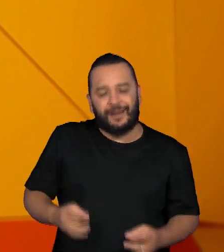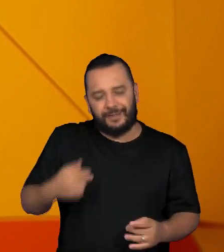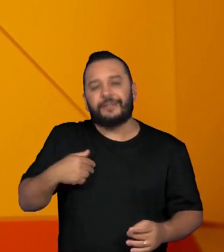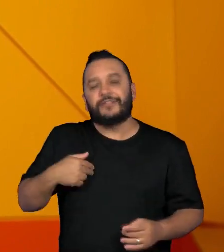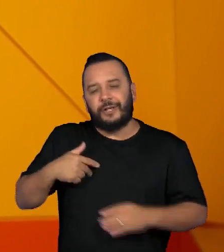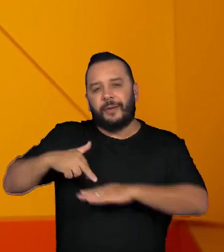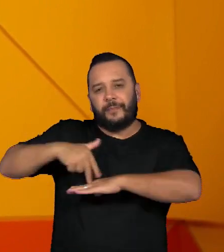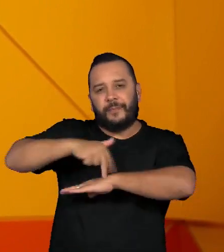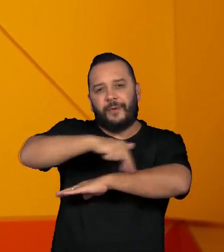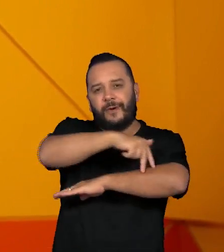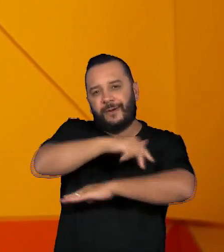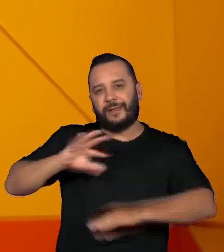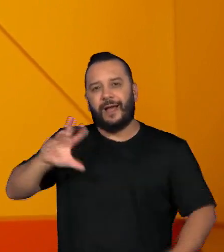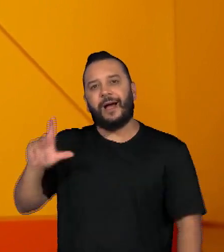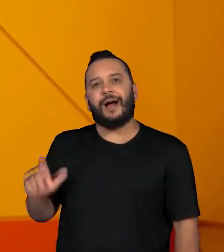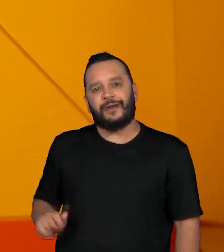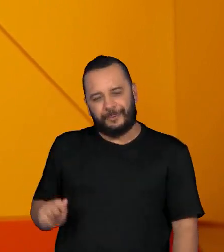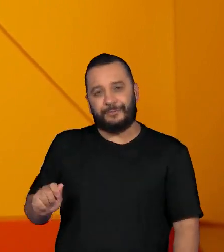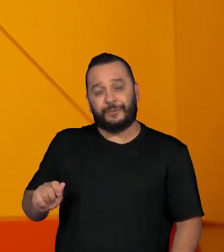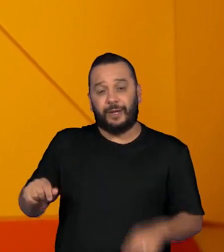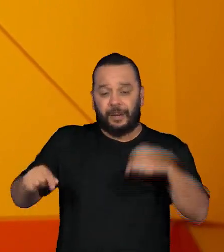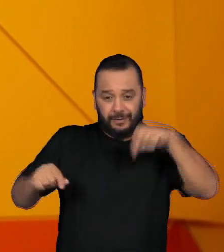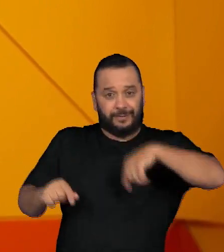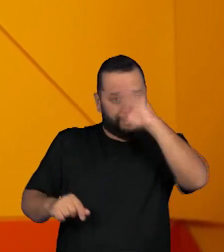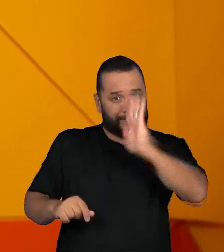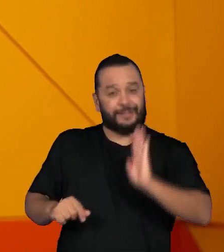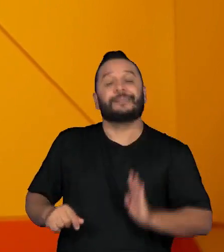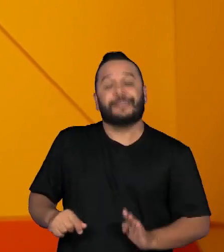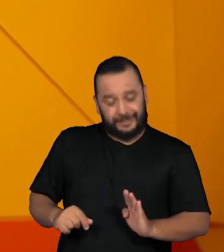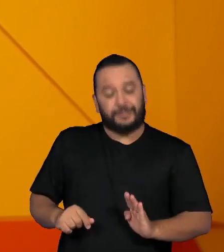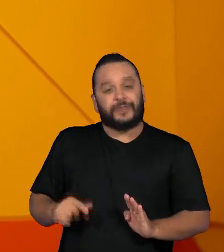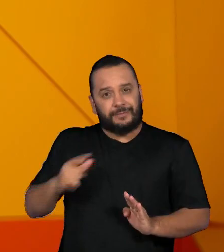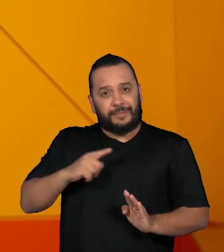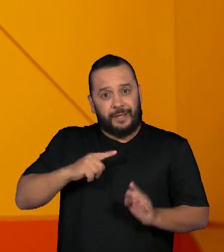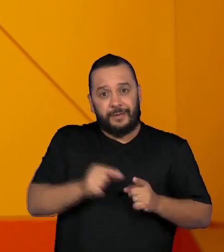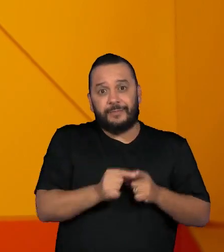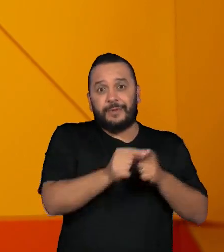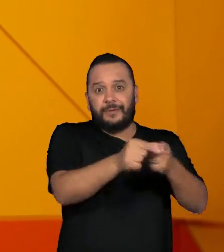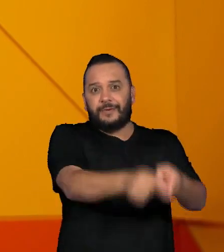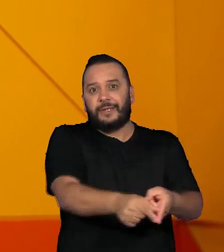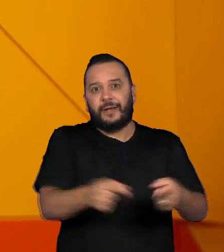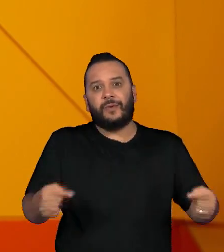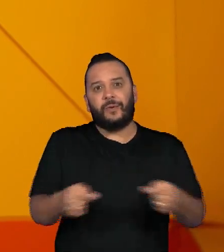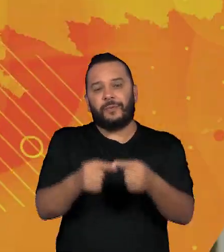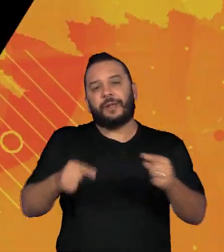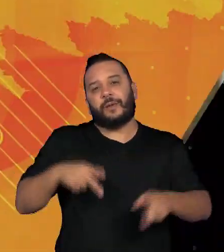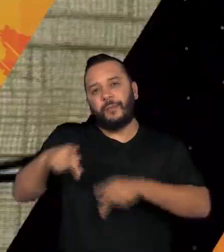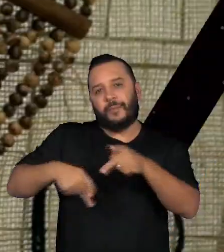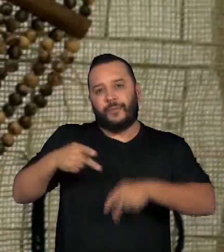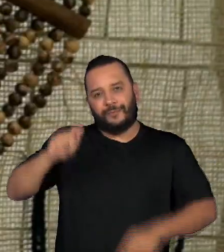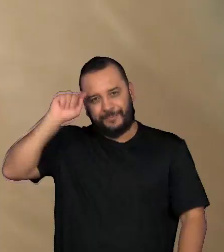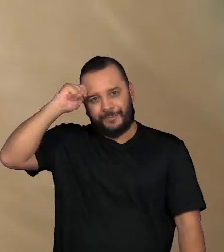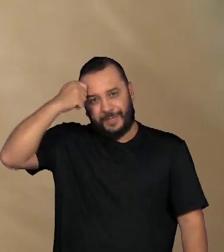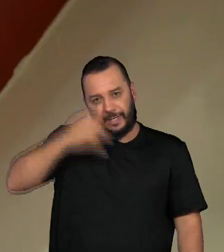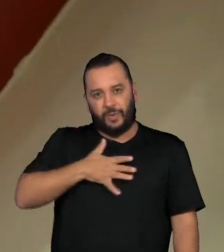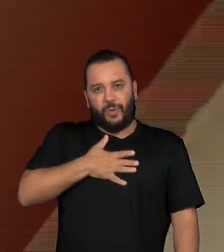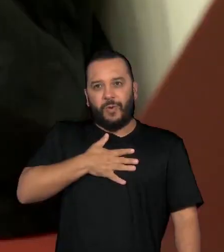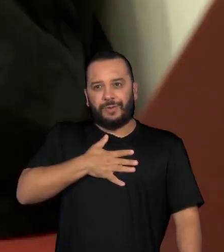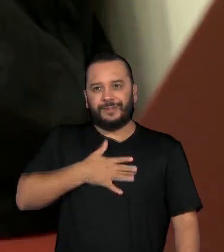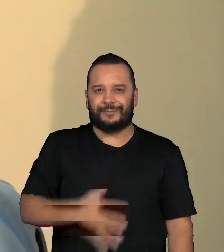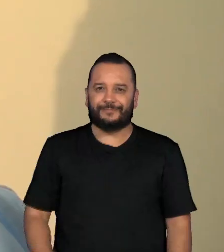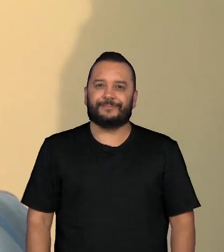grande atuação das periferias, já que é baseada nos gostos do povo preto.